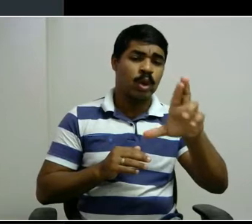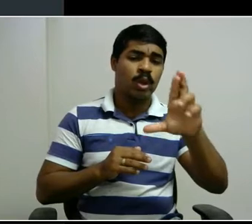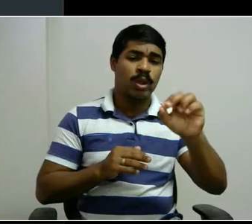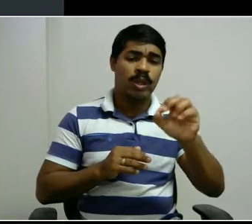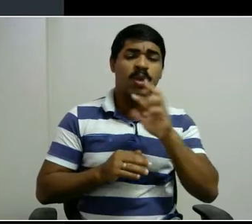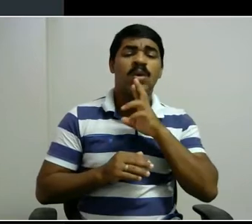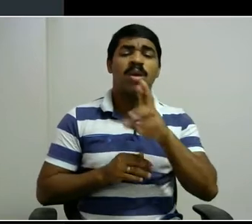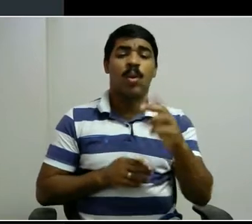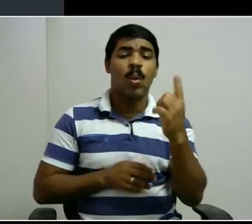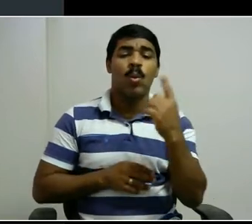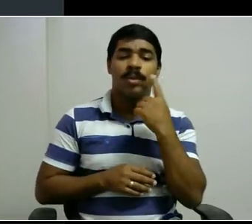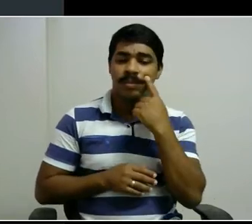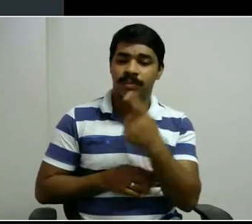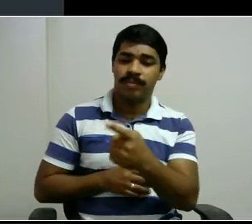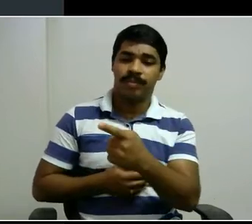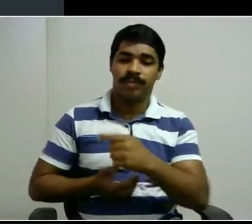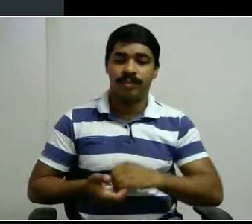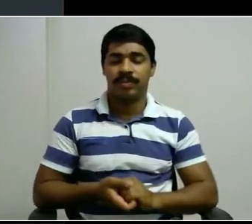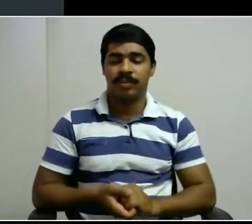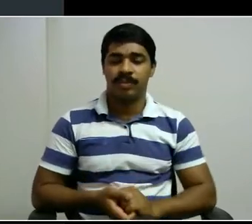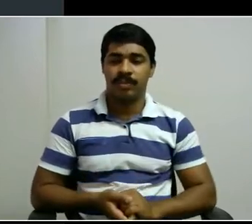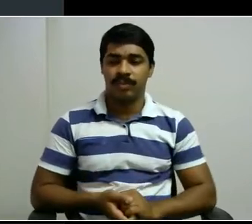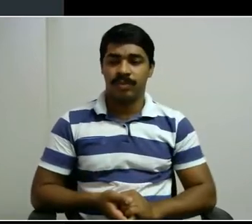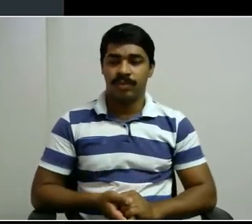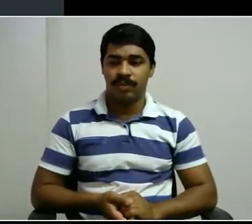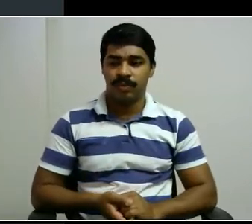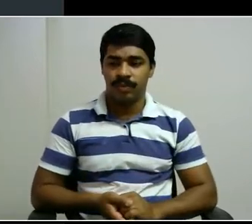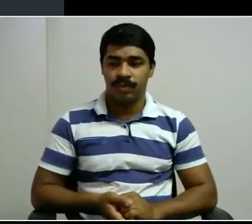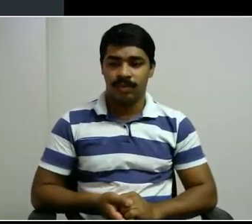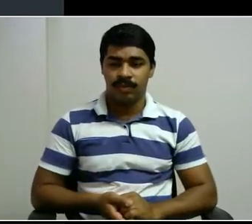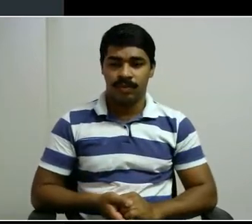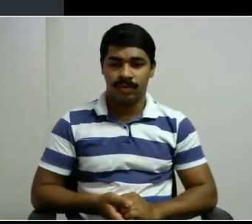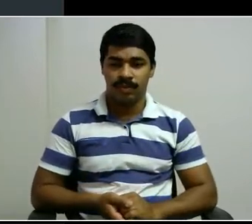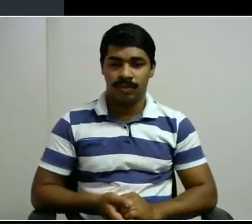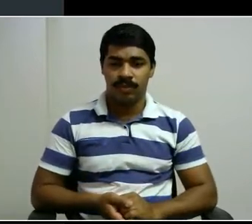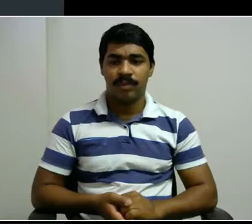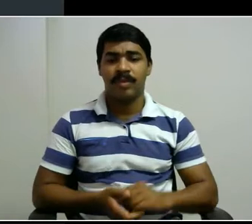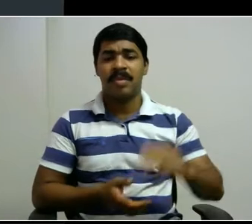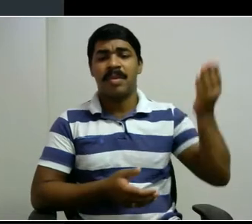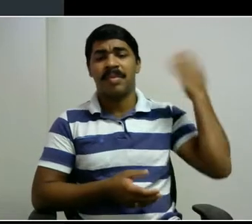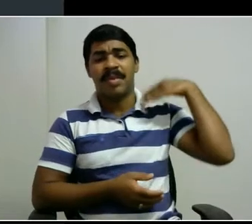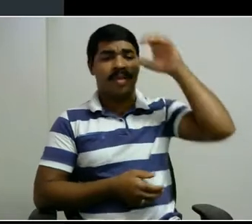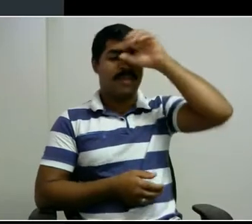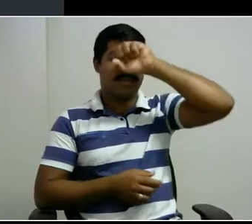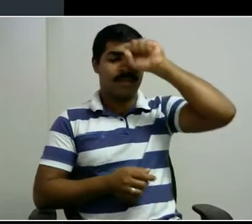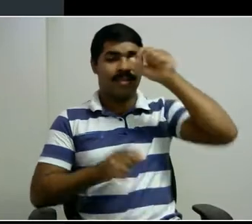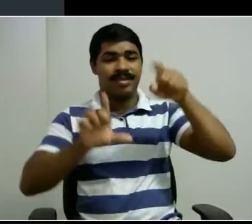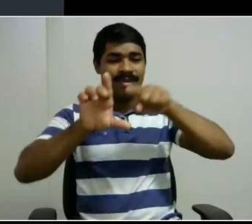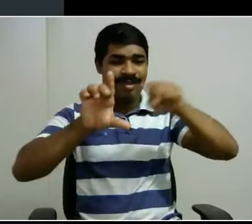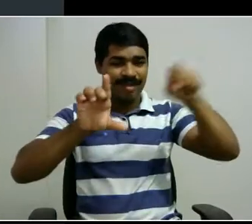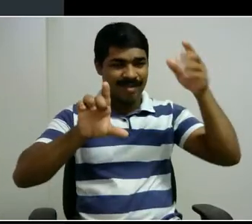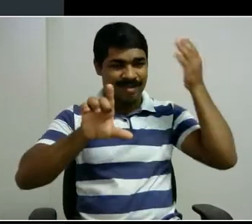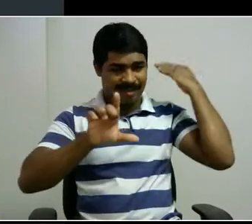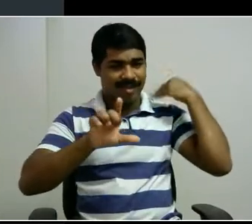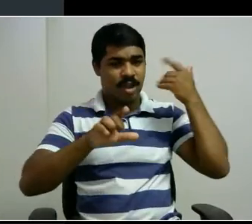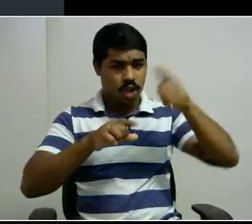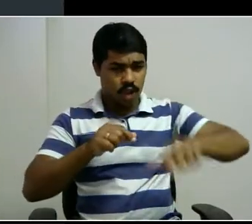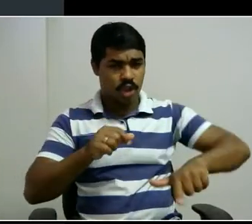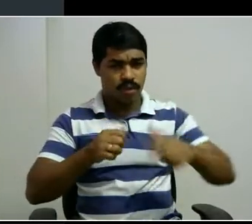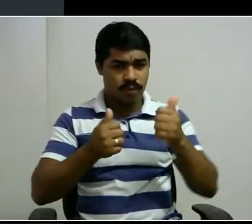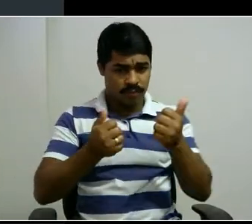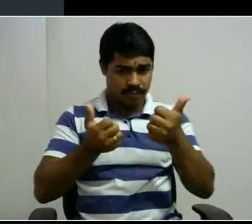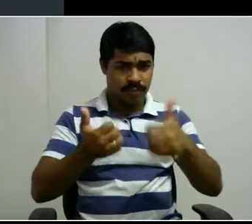Agora vamos ver como é que se constrói o gráfico. Tá? O gráfico, lembrando que a gente já viu isso na aula passada. Então vamos ver aqui. Bom,